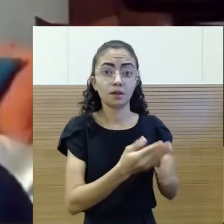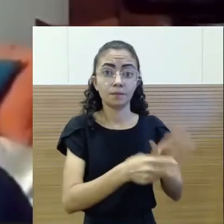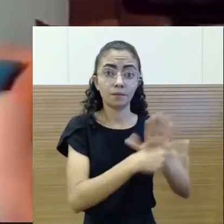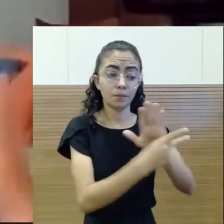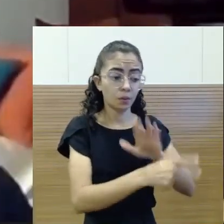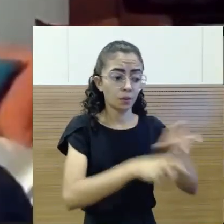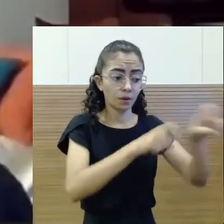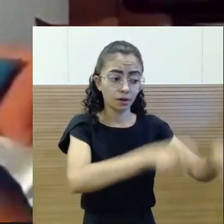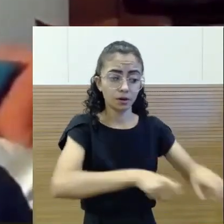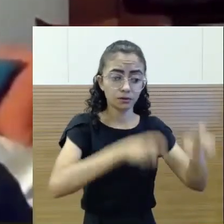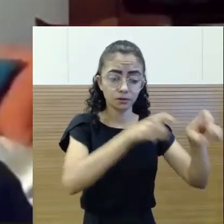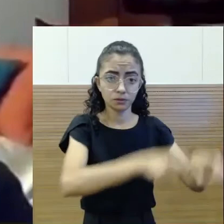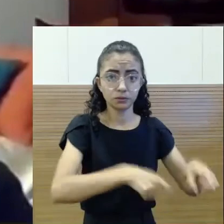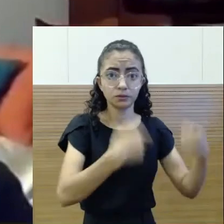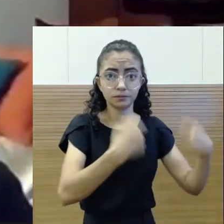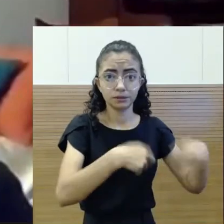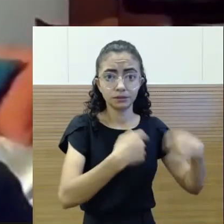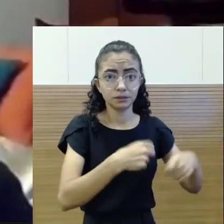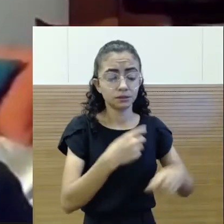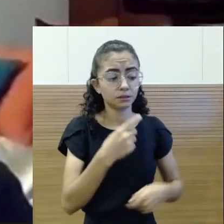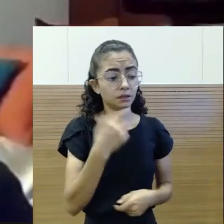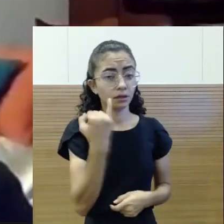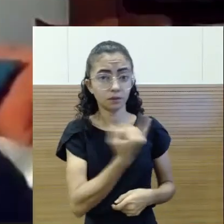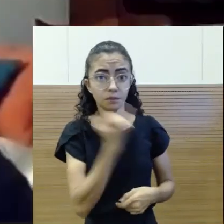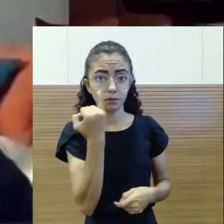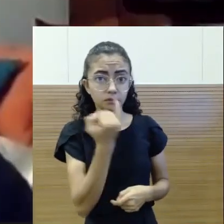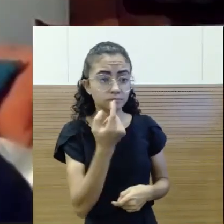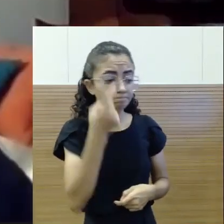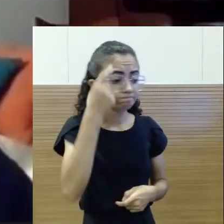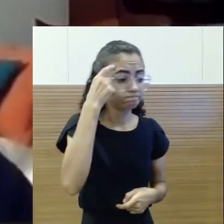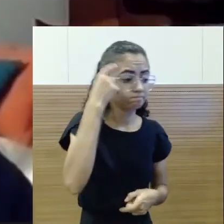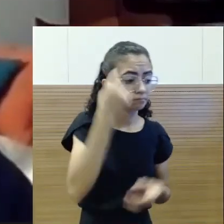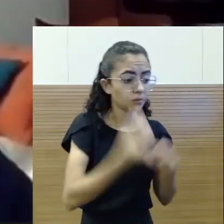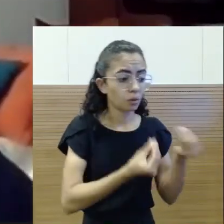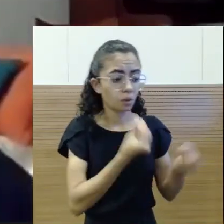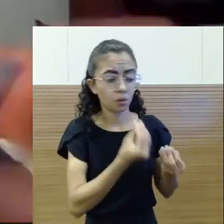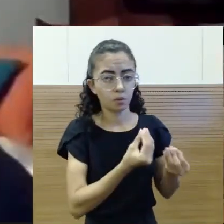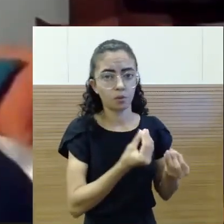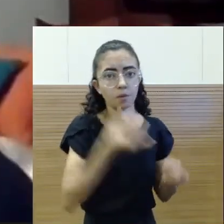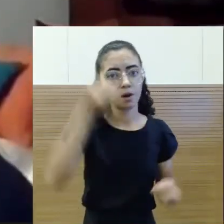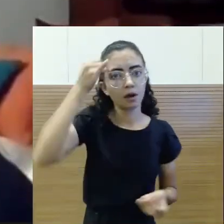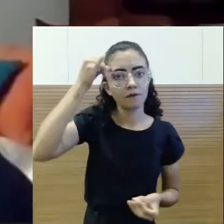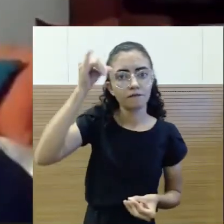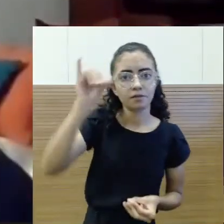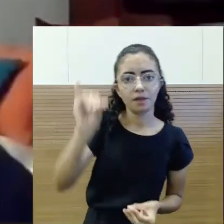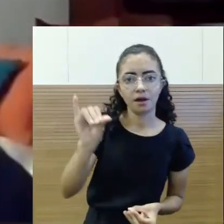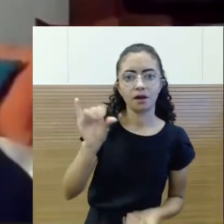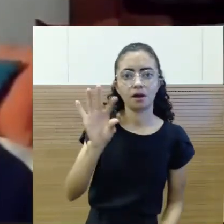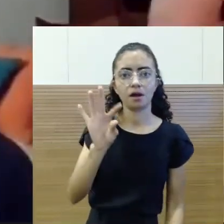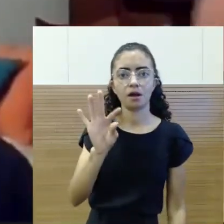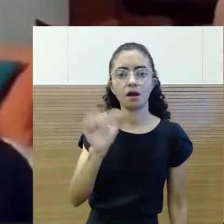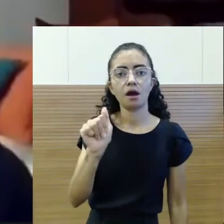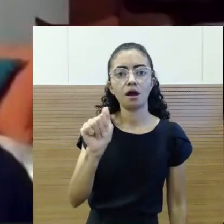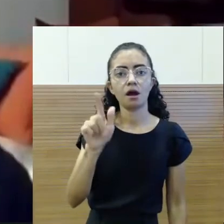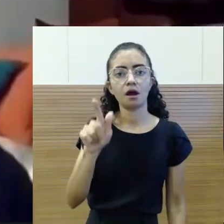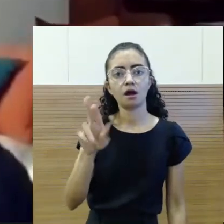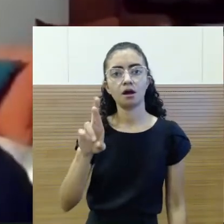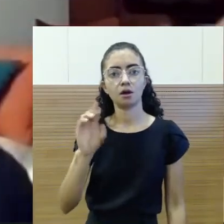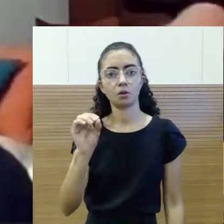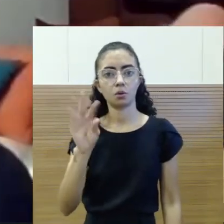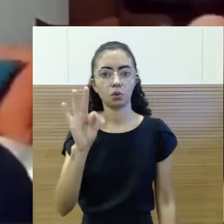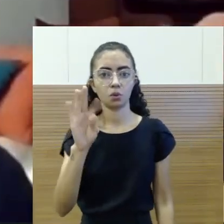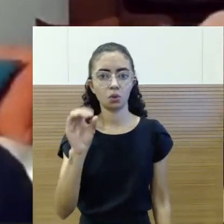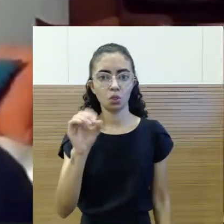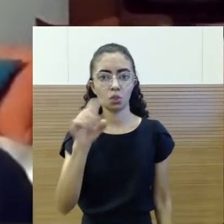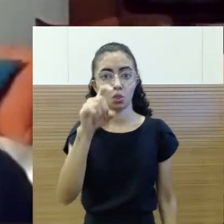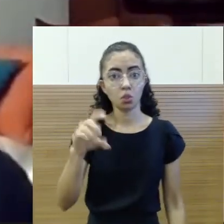agricultura é muito importante, para evitar que a gente tenha que consumir esses xenobióticos, né? Quando eu falei dos